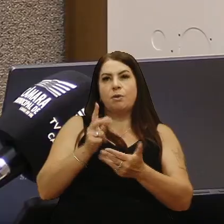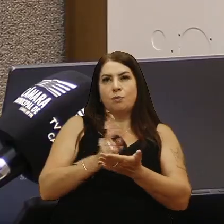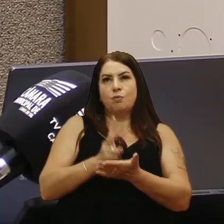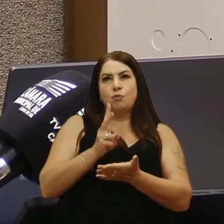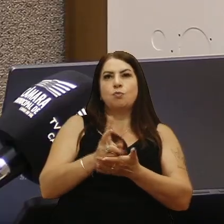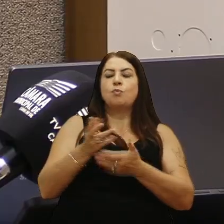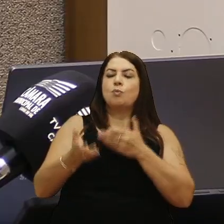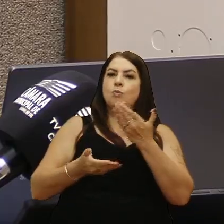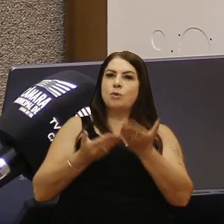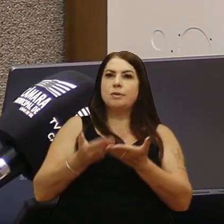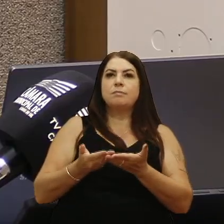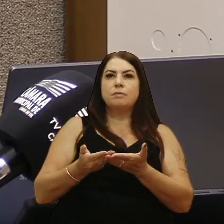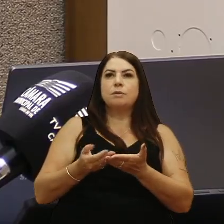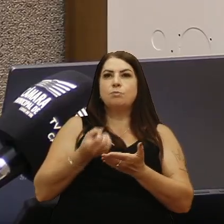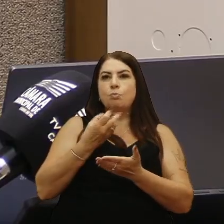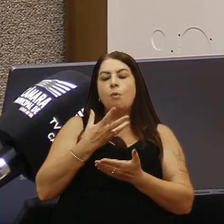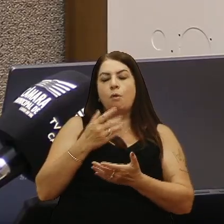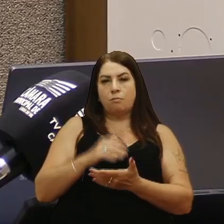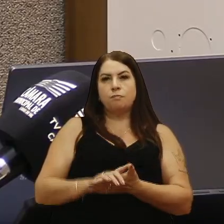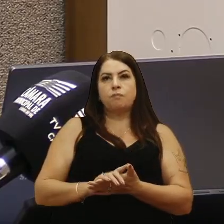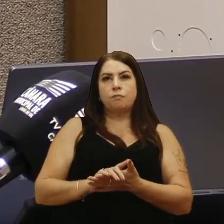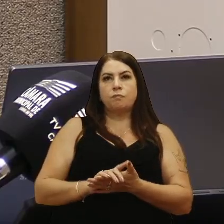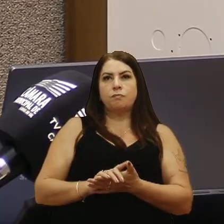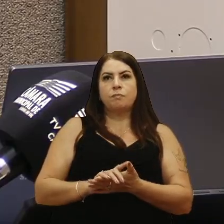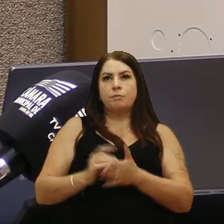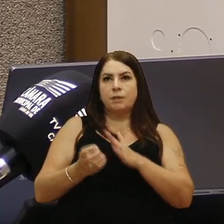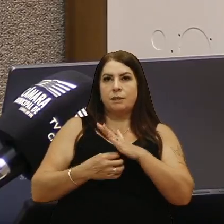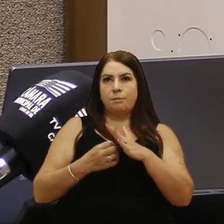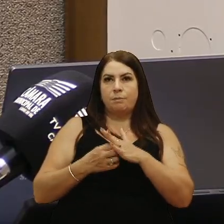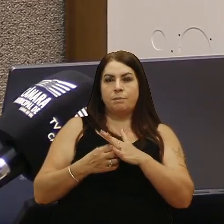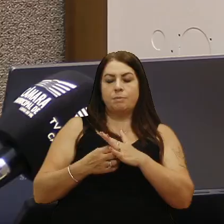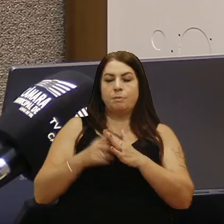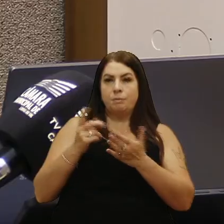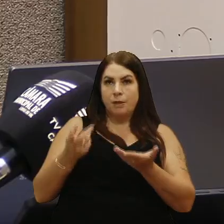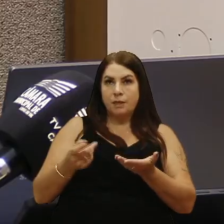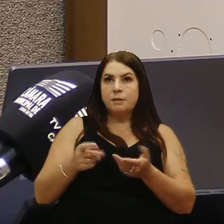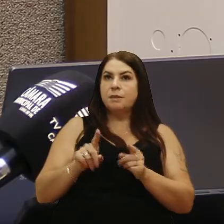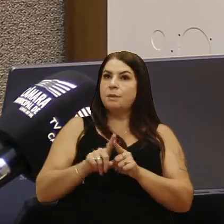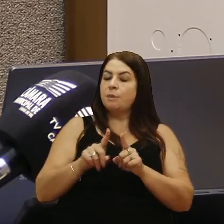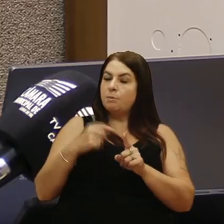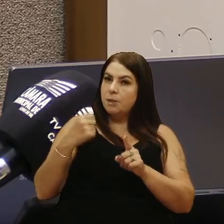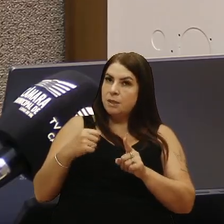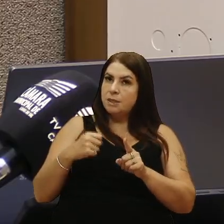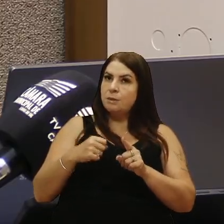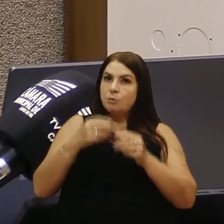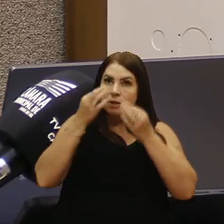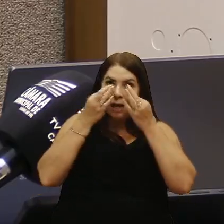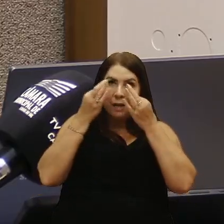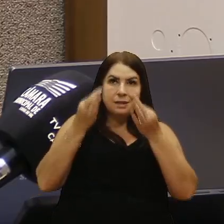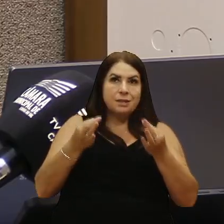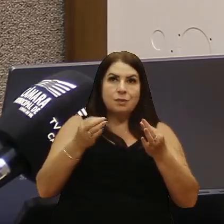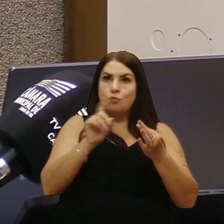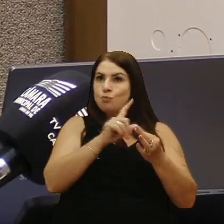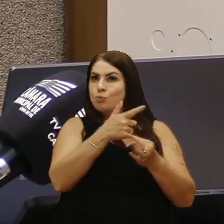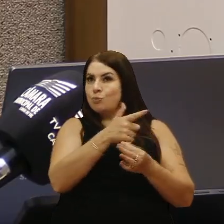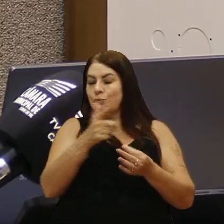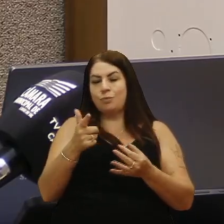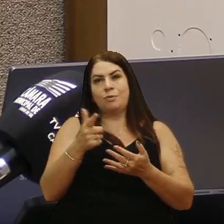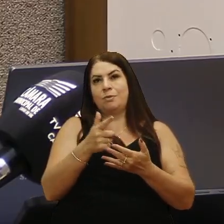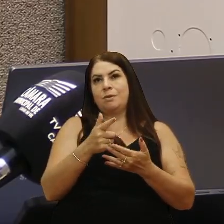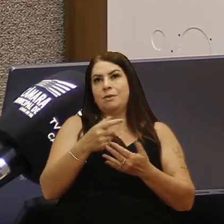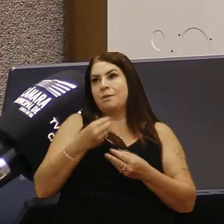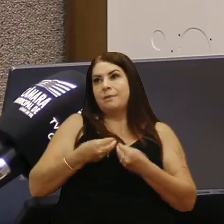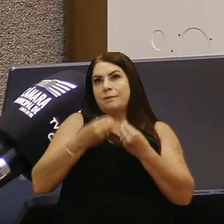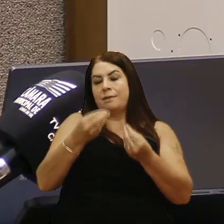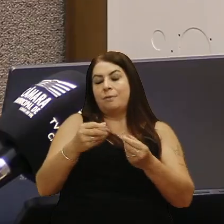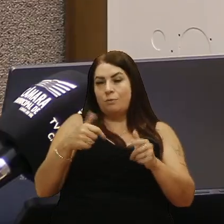um atendimento muito bom por parte da empresa. Mas, Zé D'Ambrosio, nós precisamos nos atentar que quando não há essa entrega